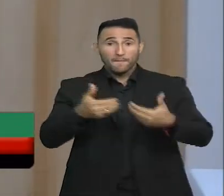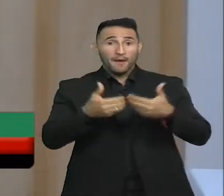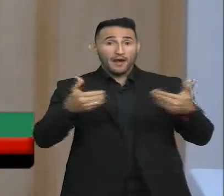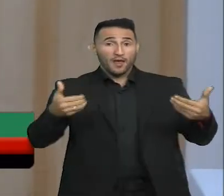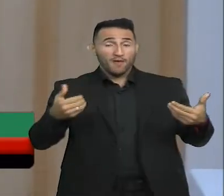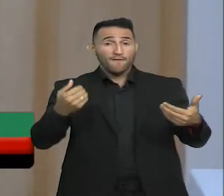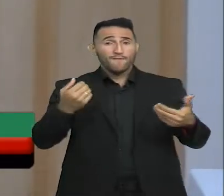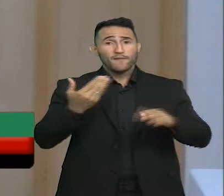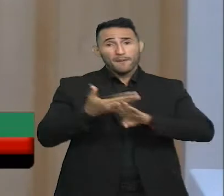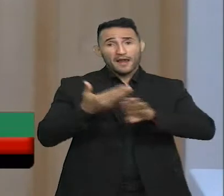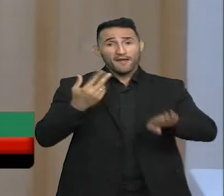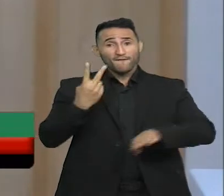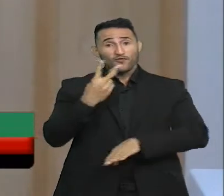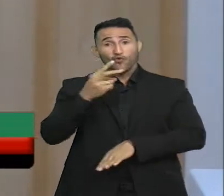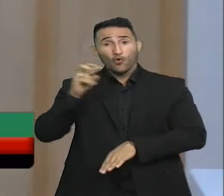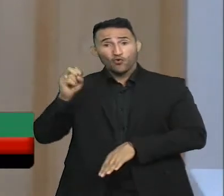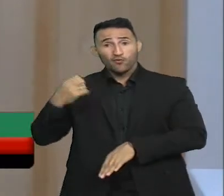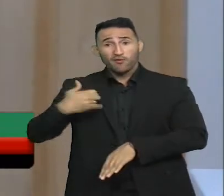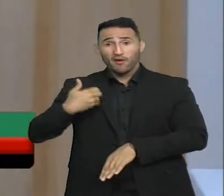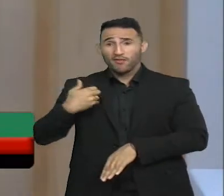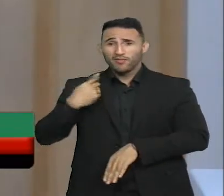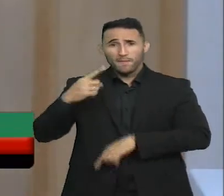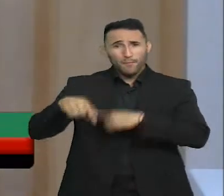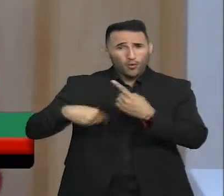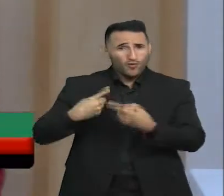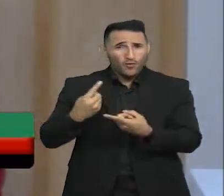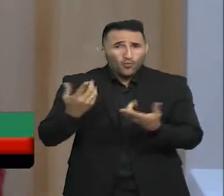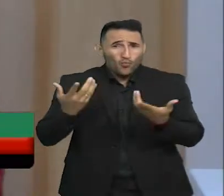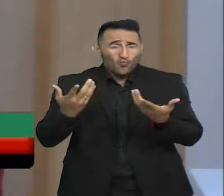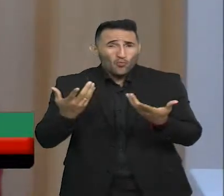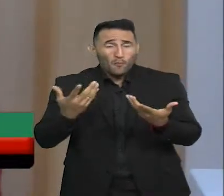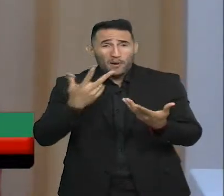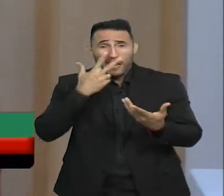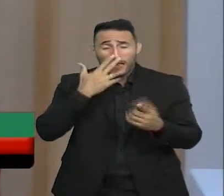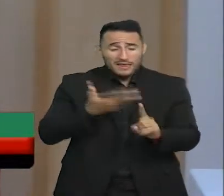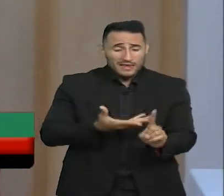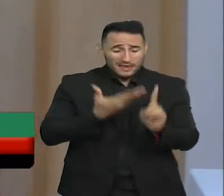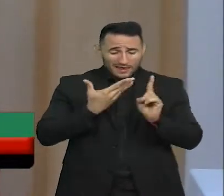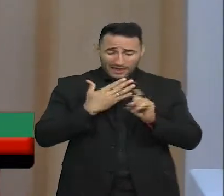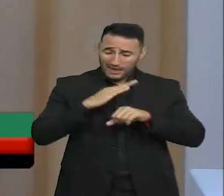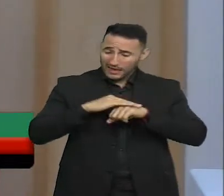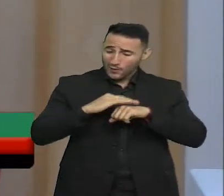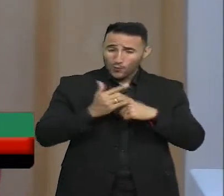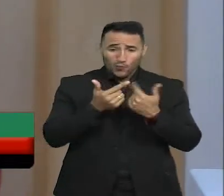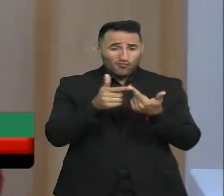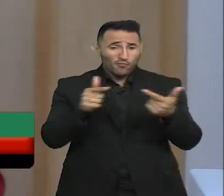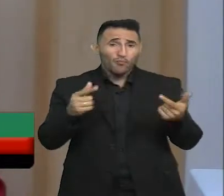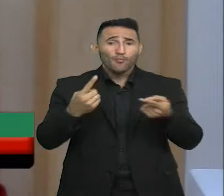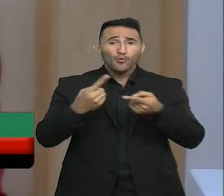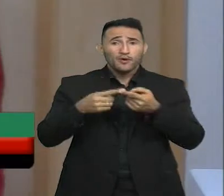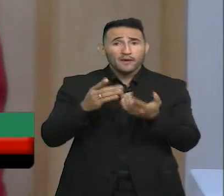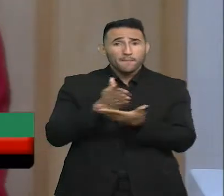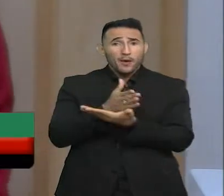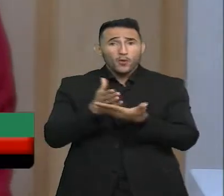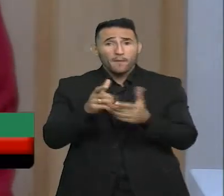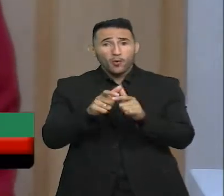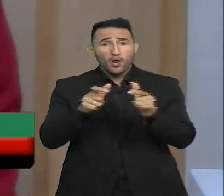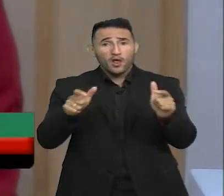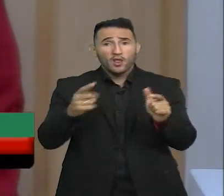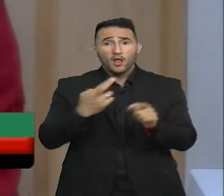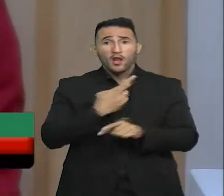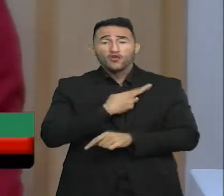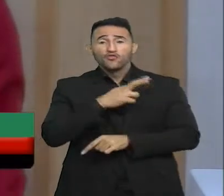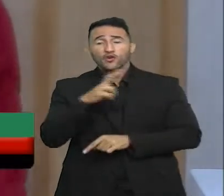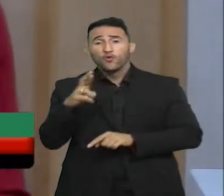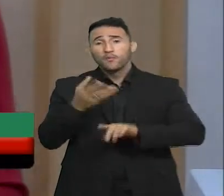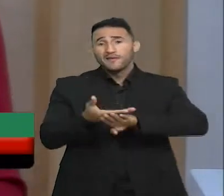anos de idade e, depois disso, eu não me senti mais acolhida, justamente porque muitas religiões me separam, me